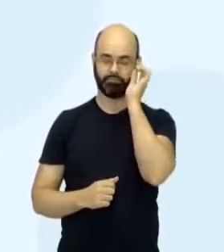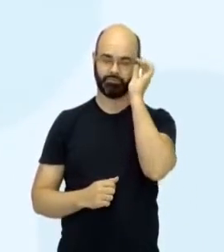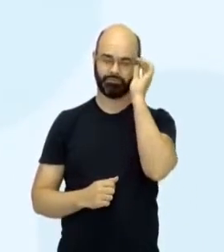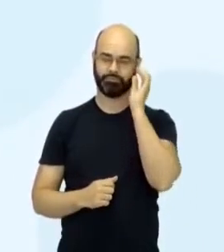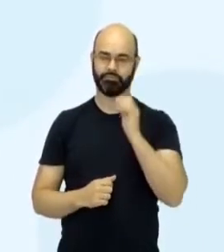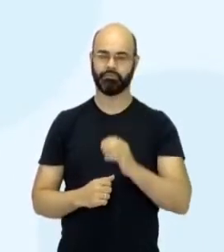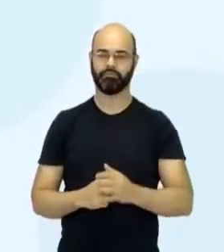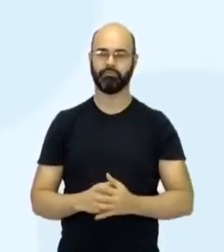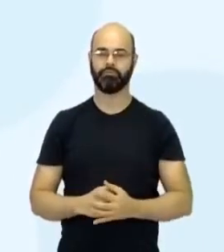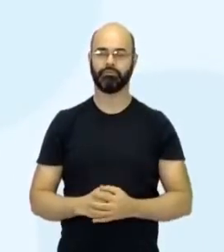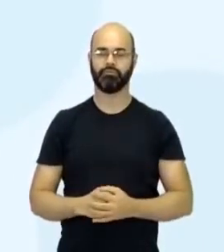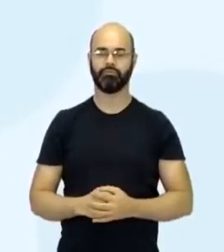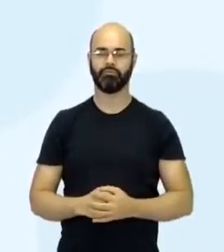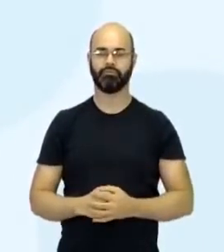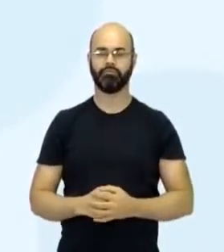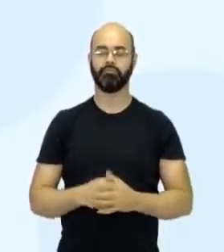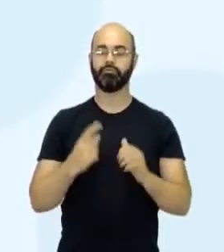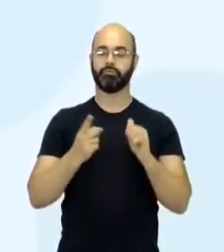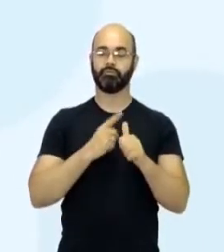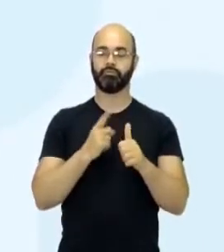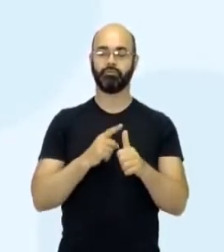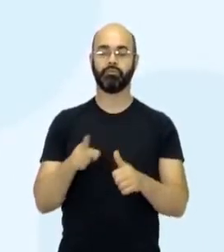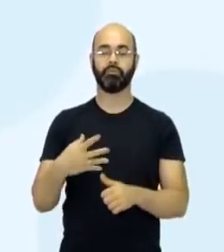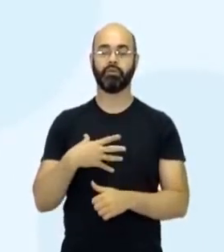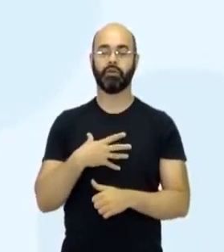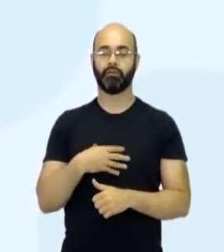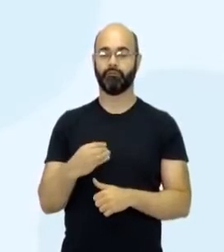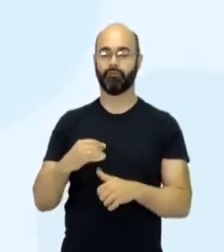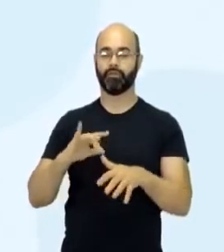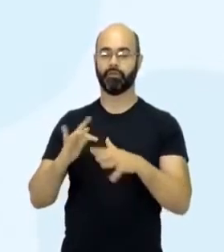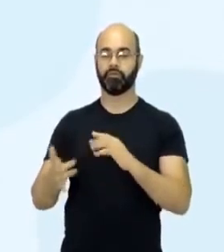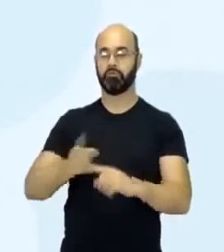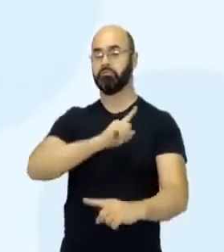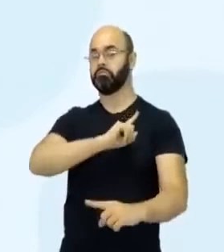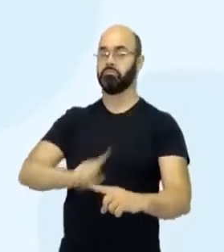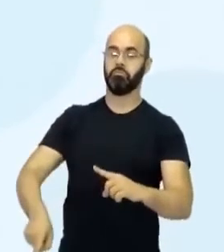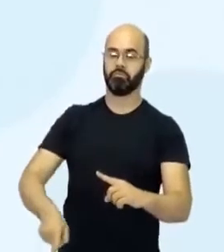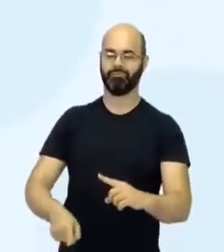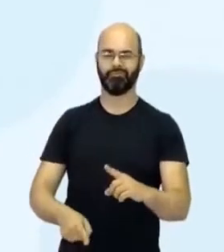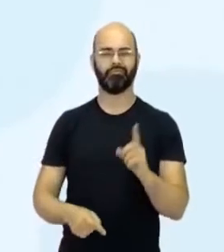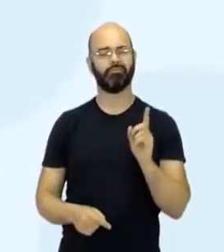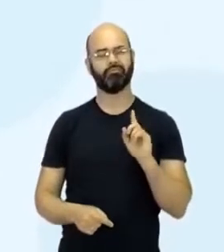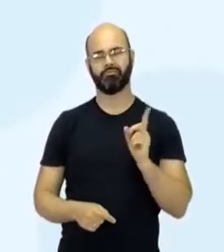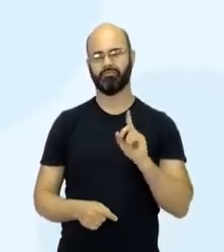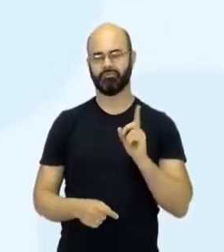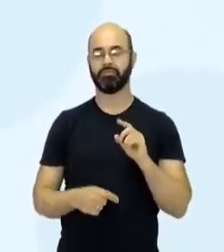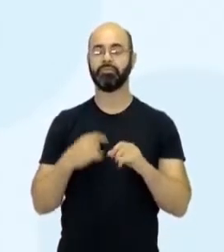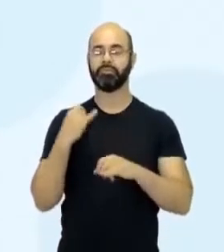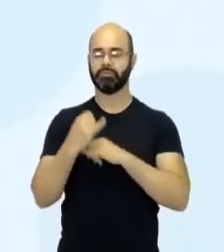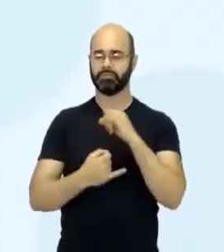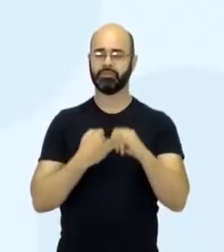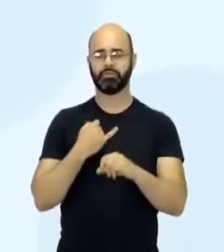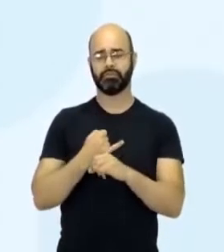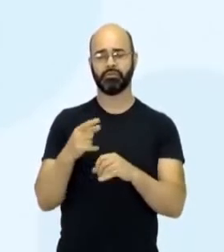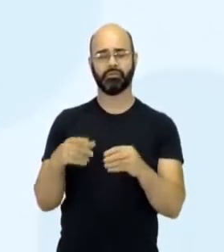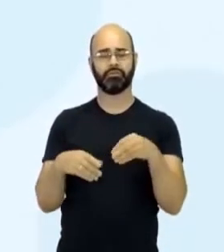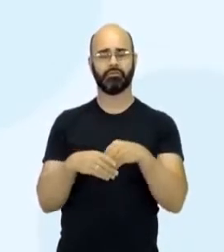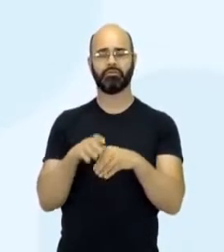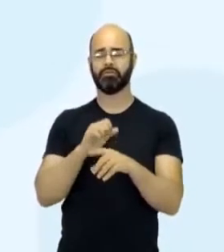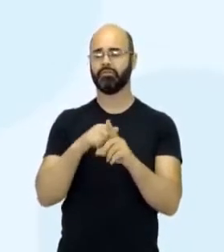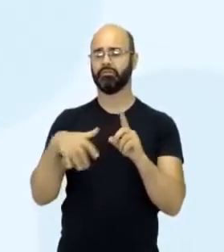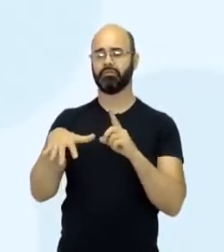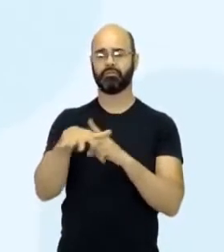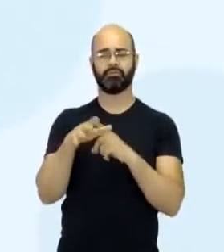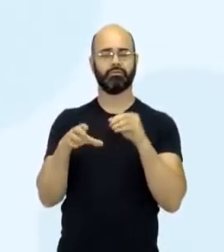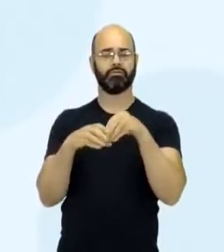é tentar proibir que os filhos utilizem as redes sociais. A internet já faz parte do dia a dia da